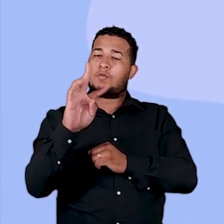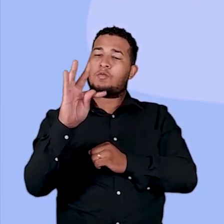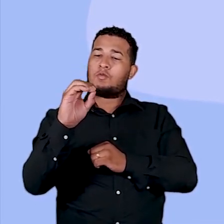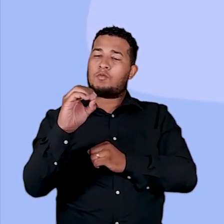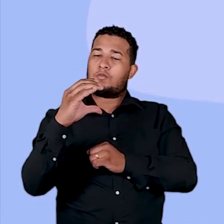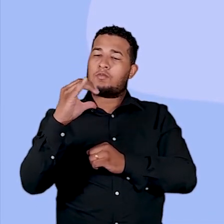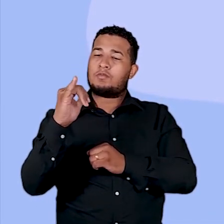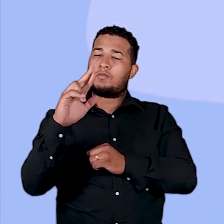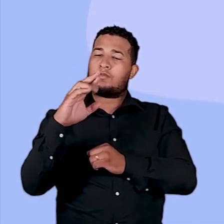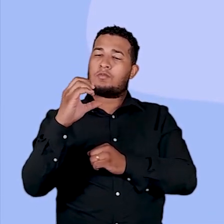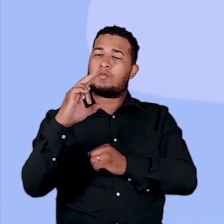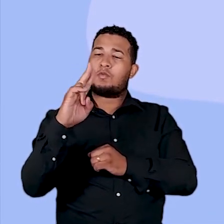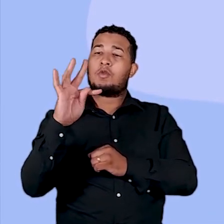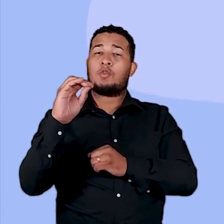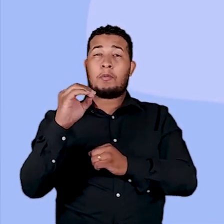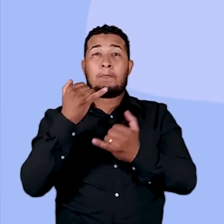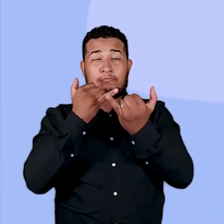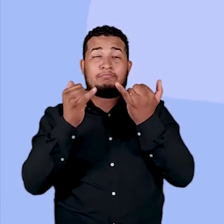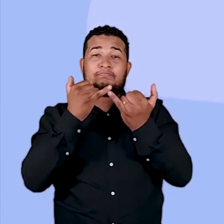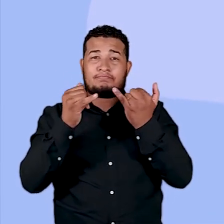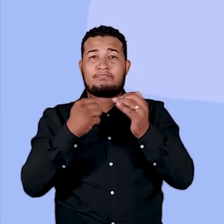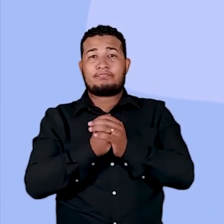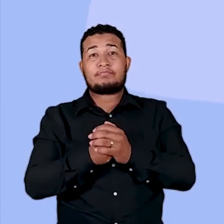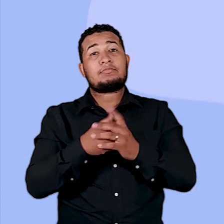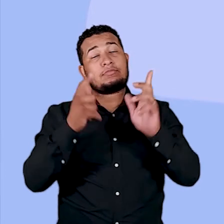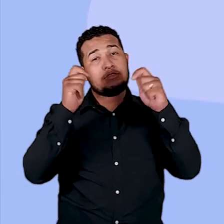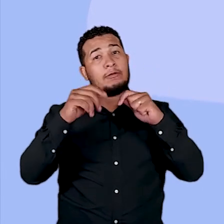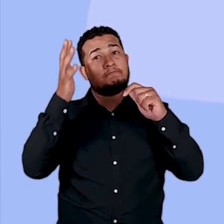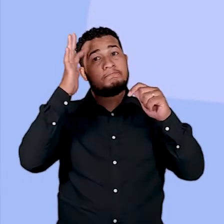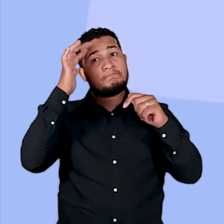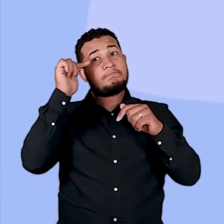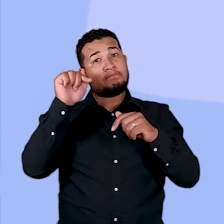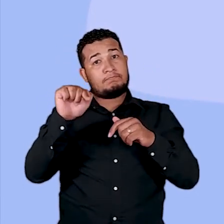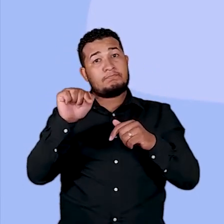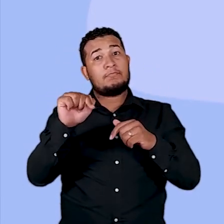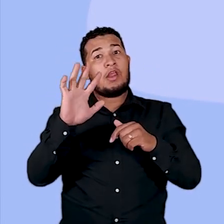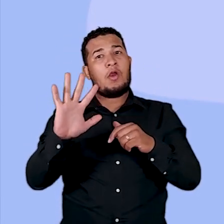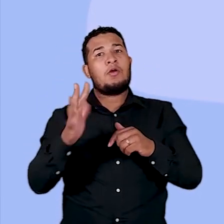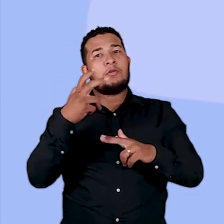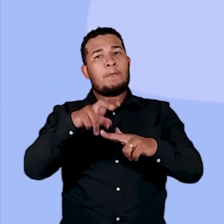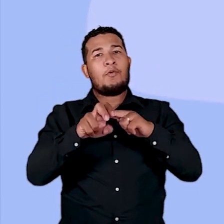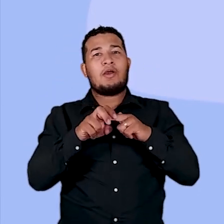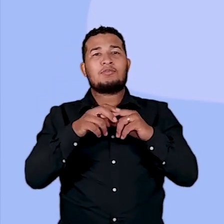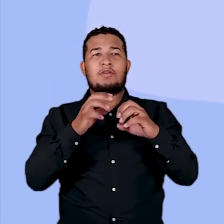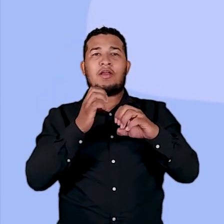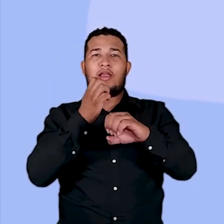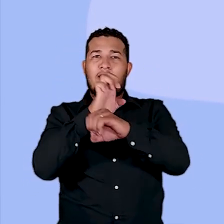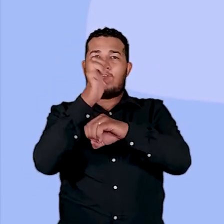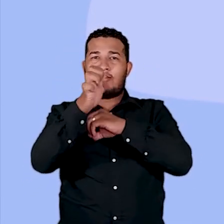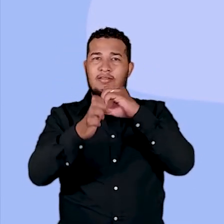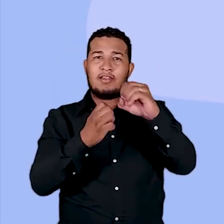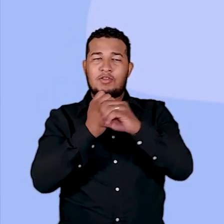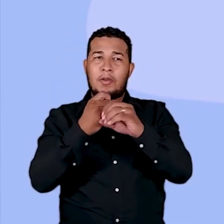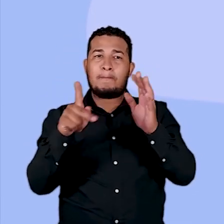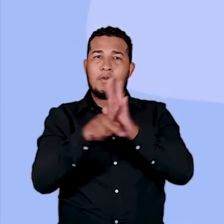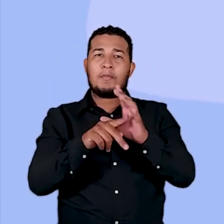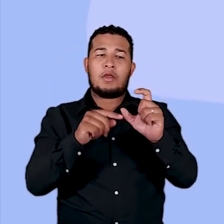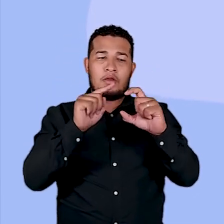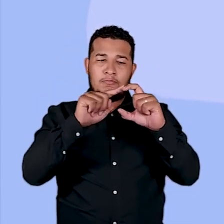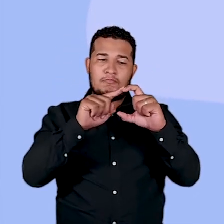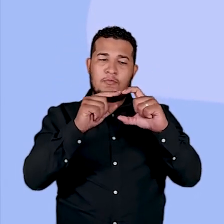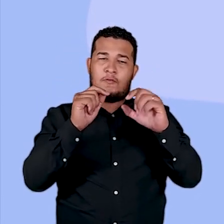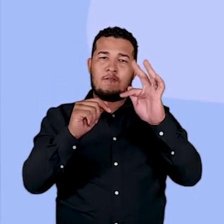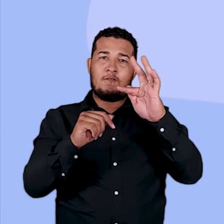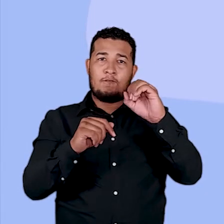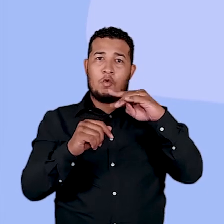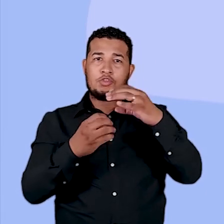se fosse isso. Olha só a definição. Podemos dizer que um curto-circuito ocorre porque a corrente elétrica que sai do